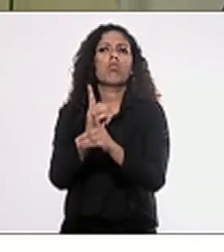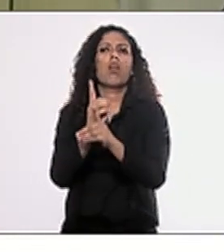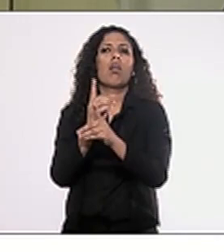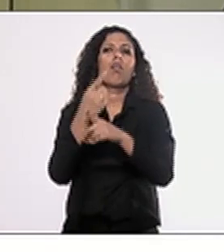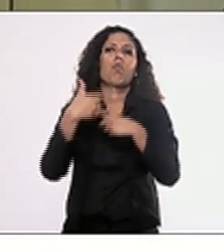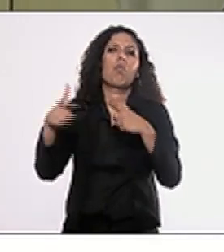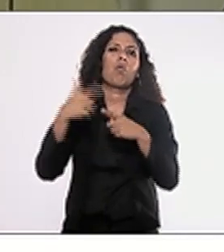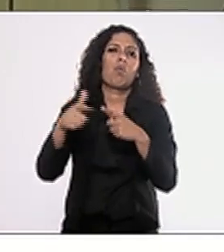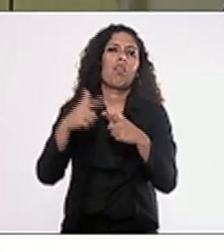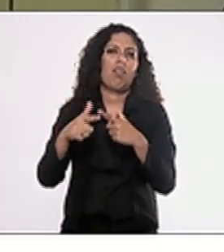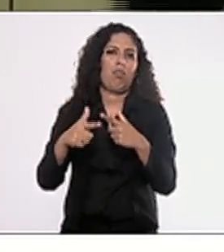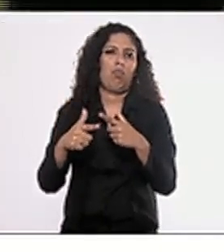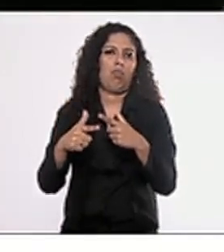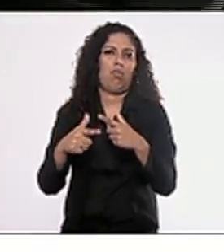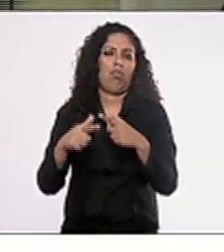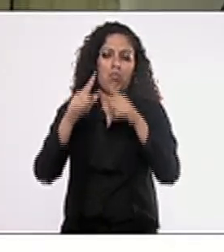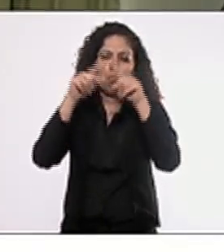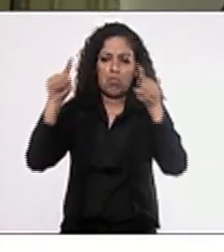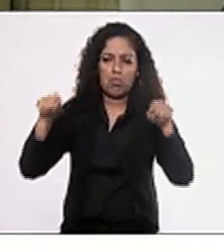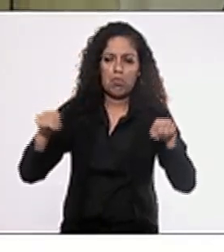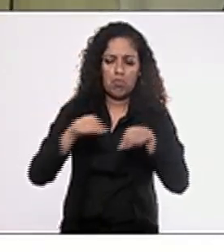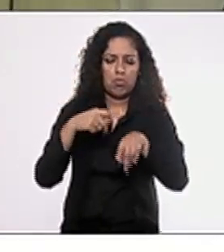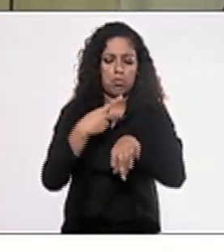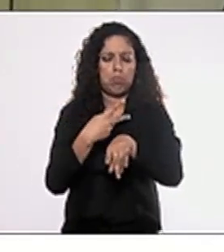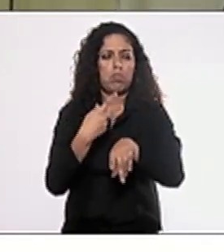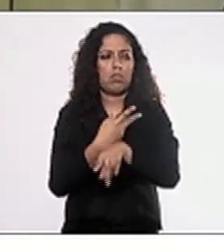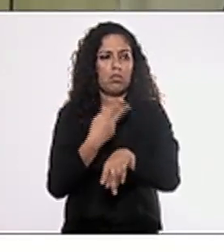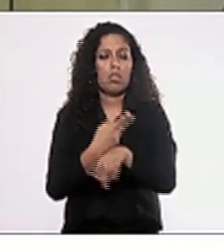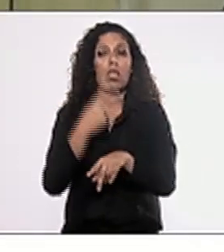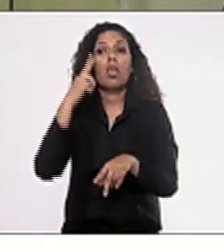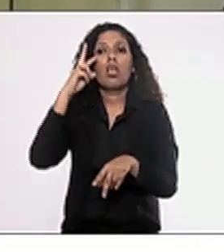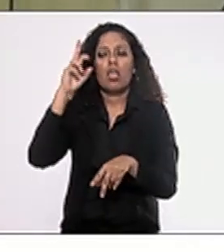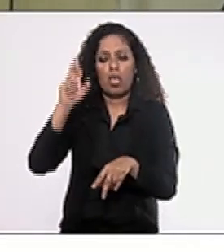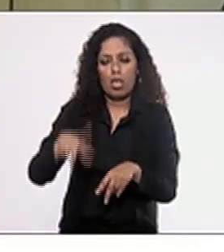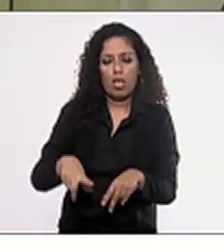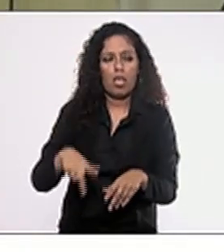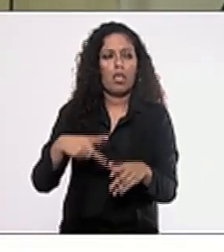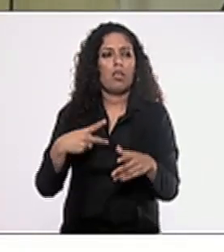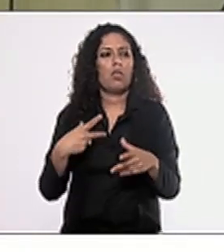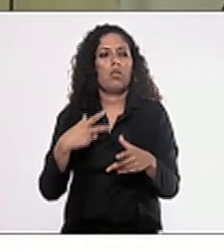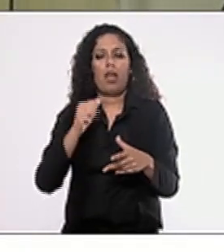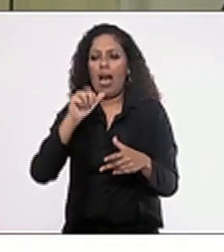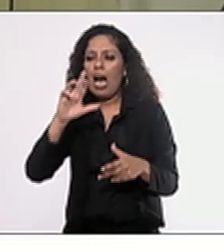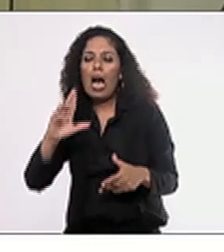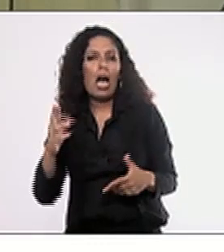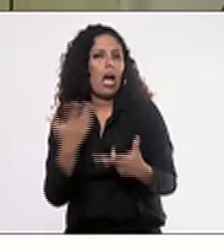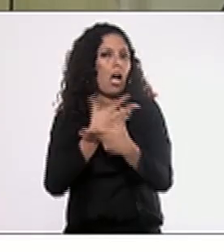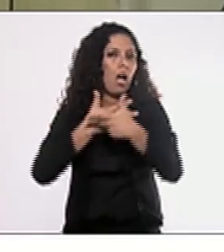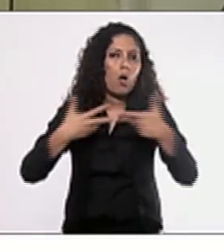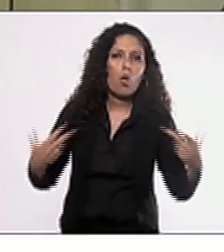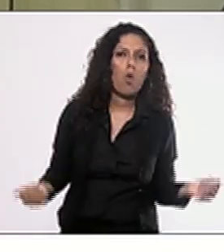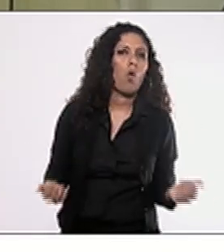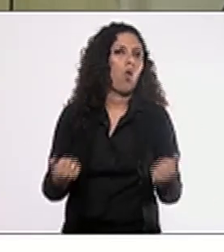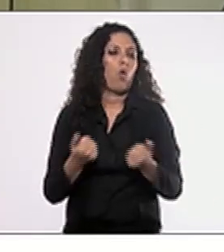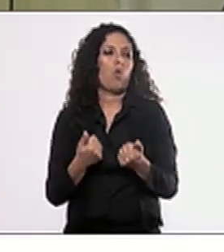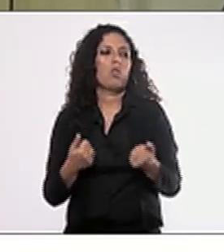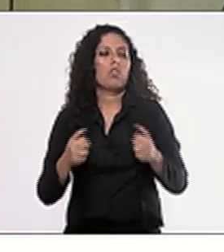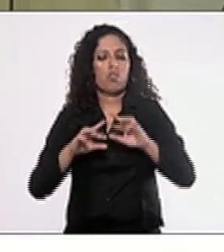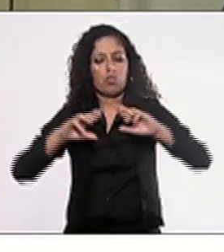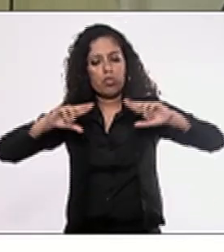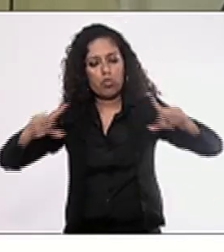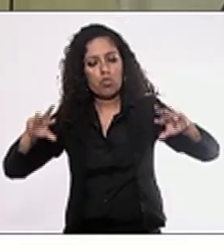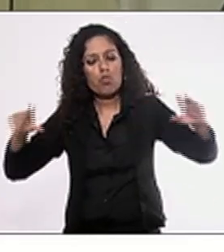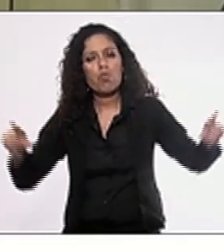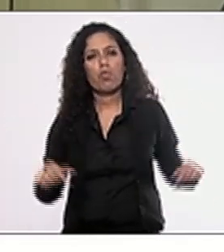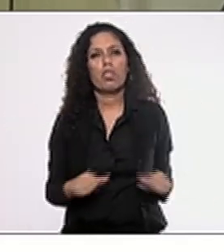que efetivamente há um erro de leitura, ou está passando ar no hidrômetro, ou há uma falha na instalação,